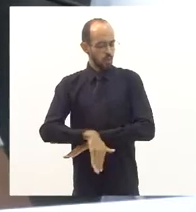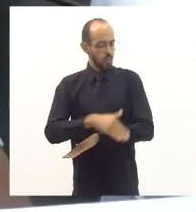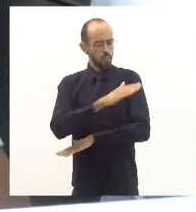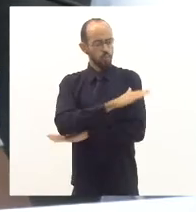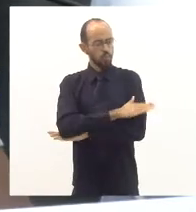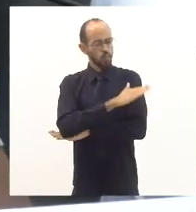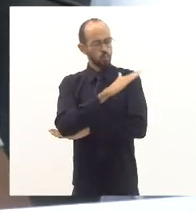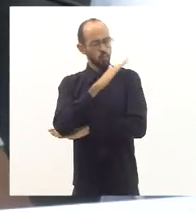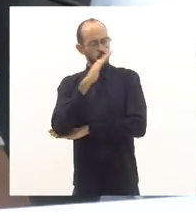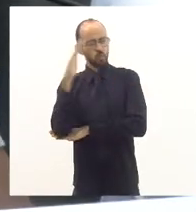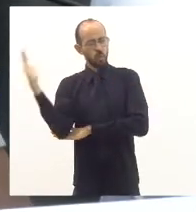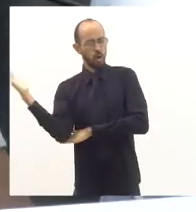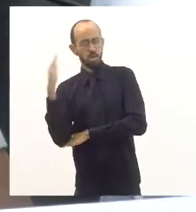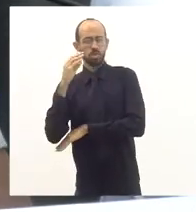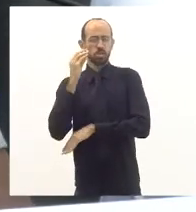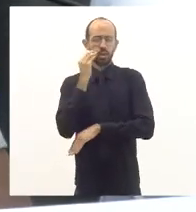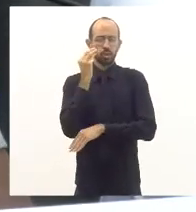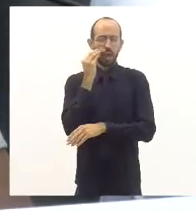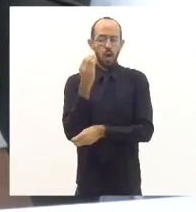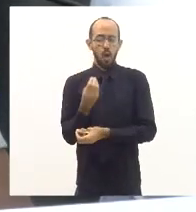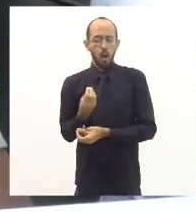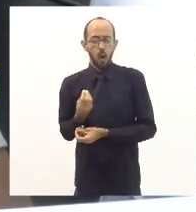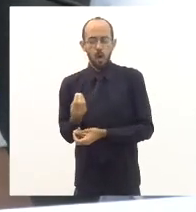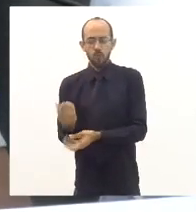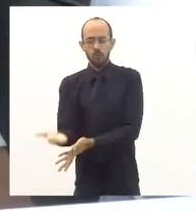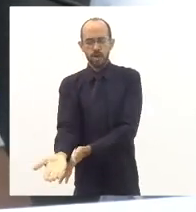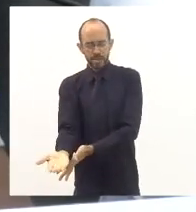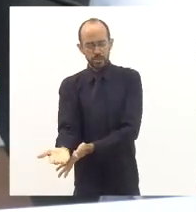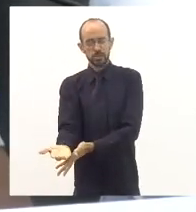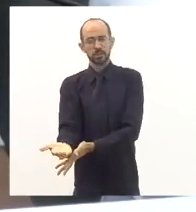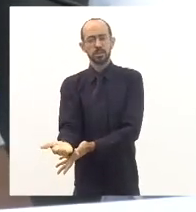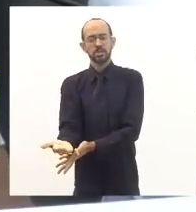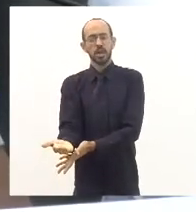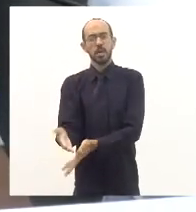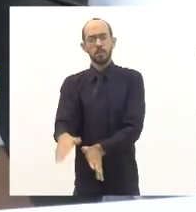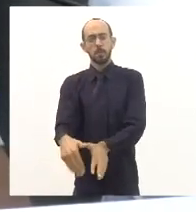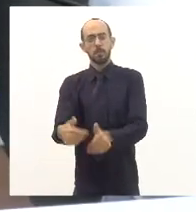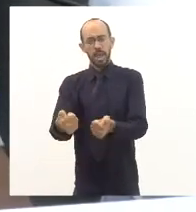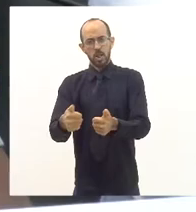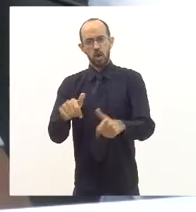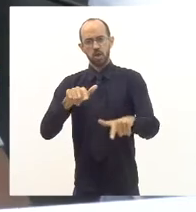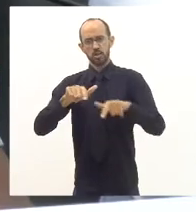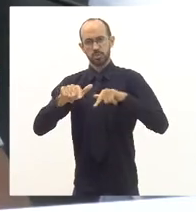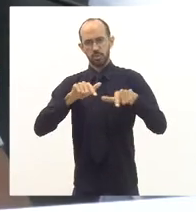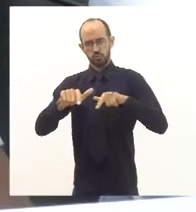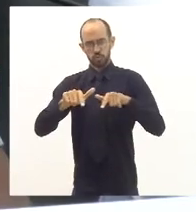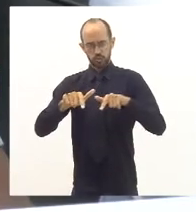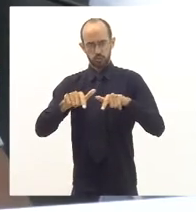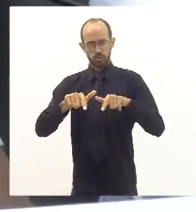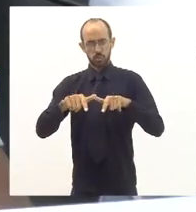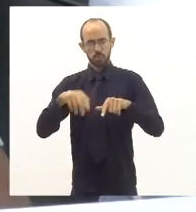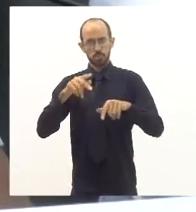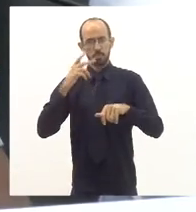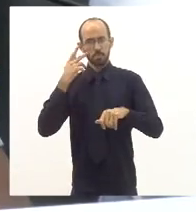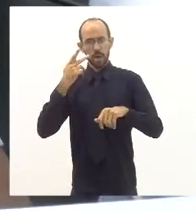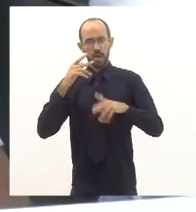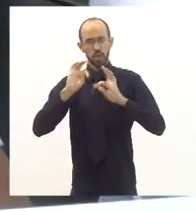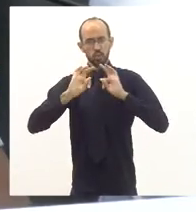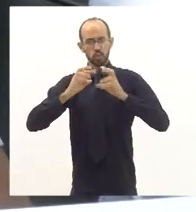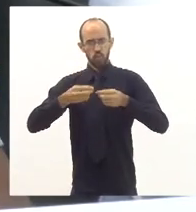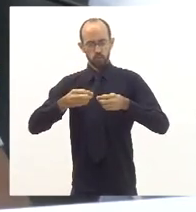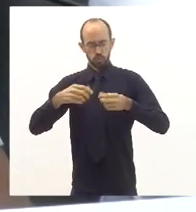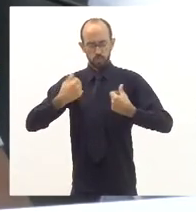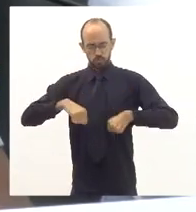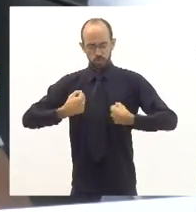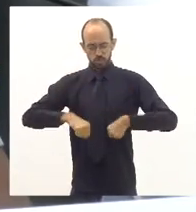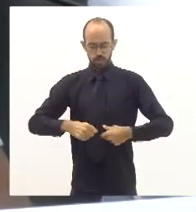dia, tentando oferecer de maneira mais efetiva possível um serviço de qualidade para atender a todos aqueles que